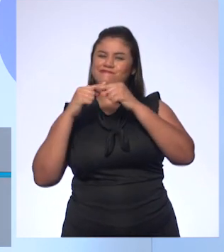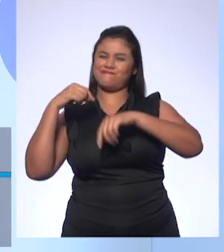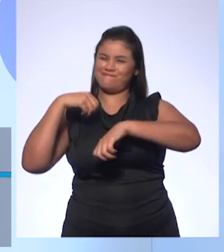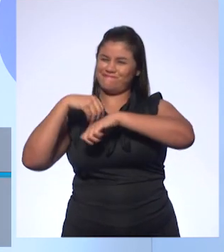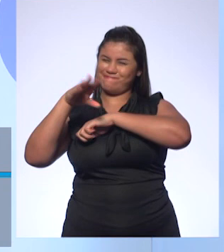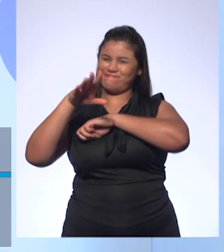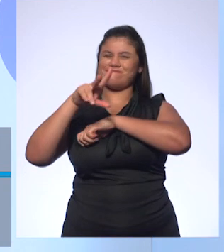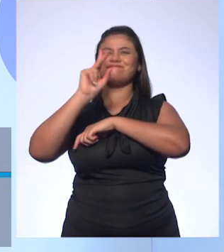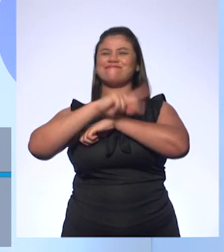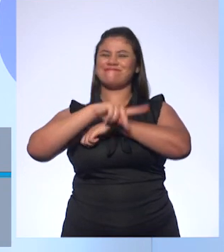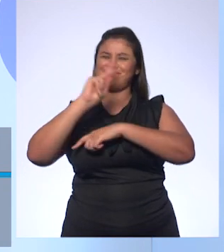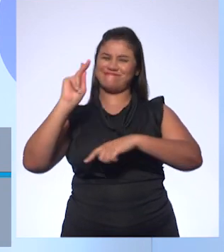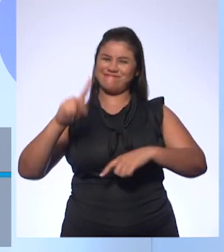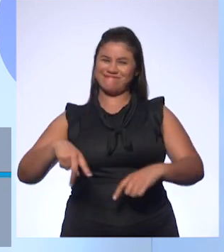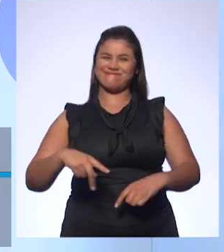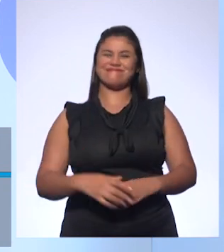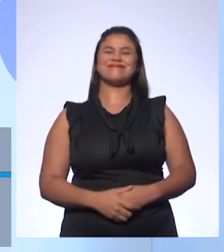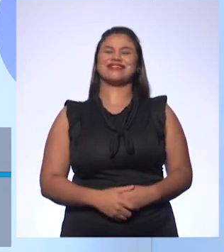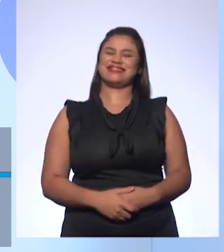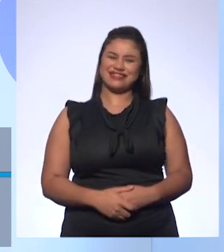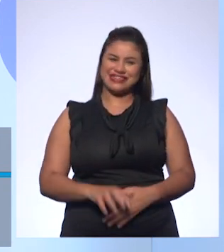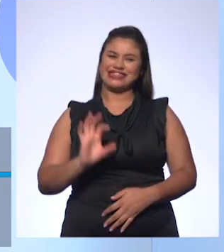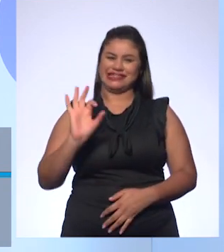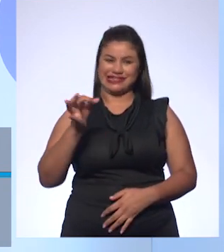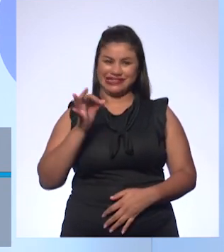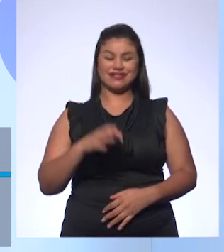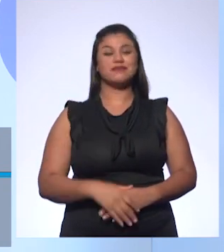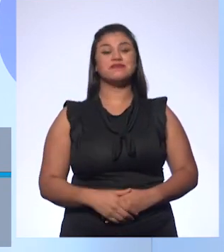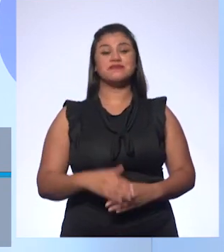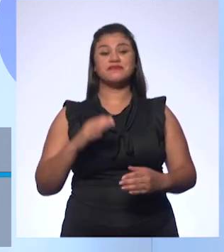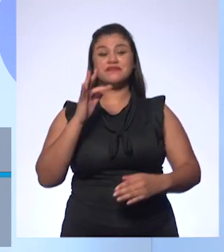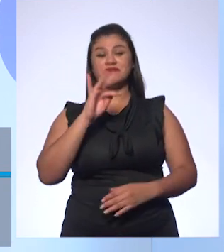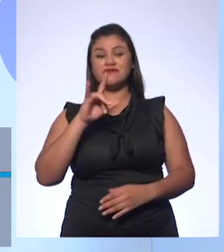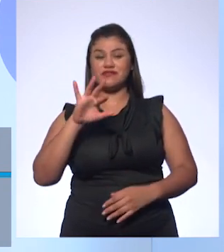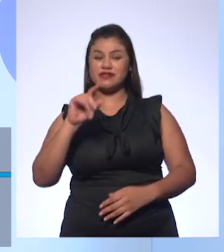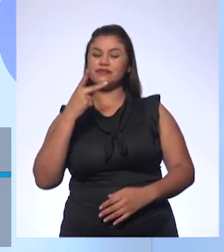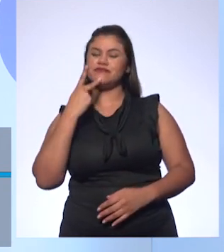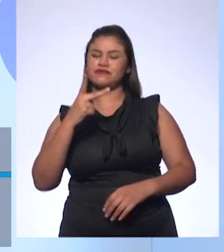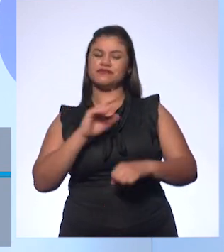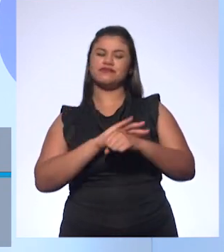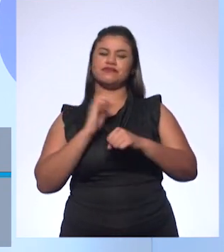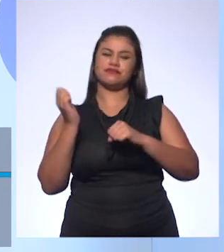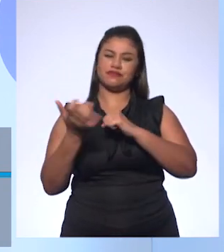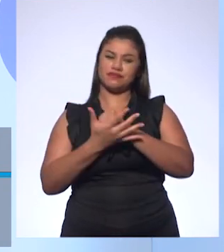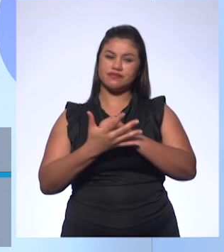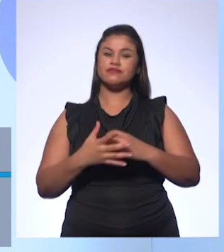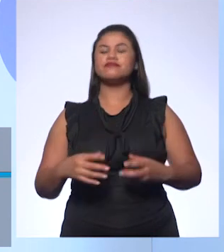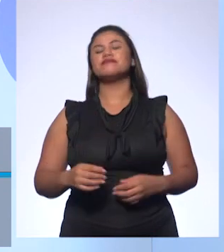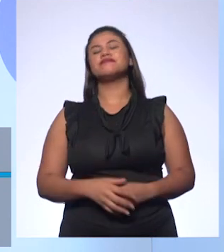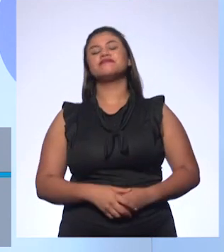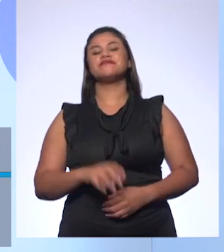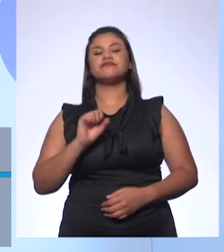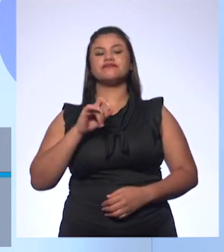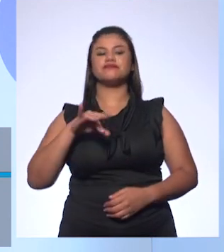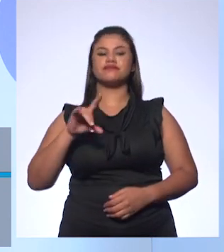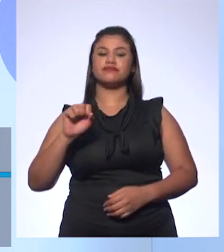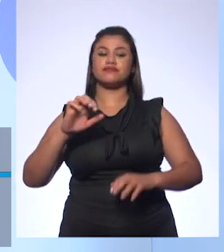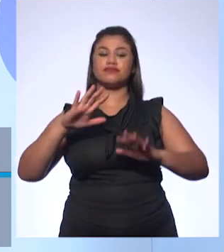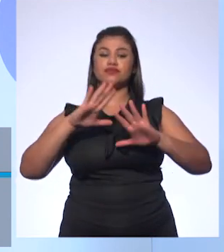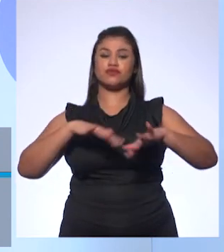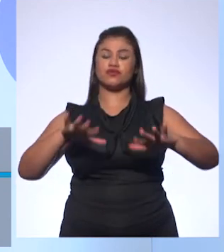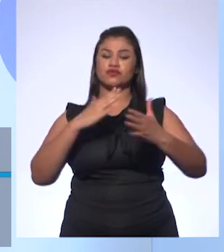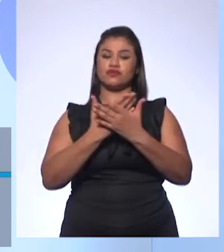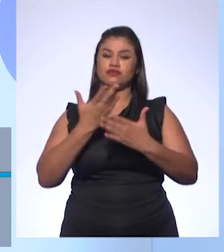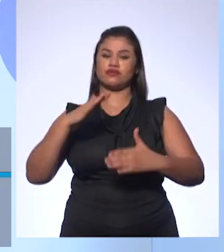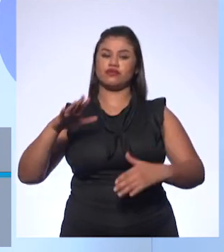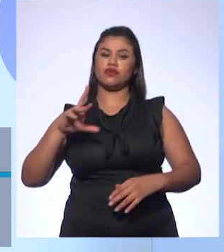Pro, né? Que a Pro acabou dando spoiler. O aluno Felipe também Covid-19, professora Sandra, né? Os alunos todos participando.